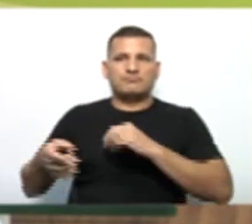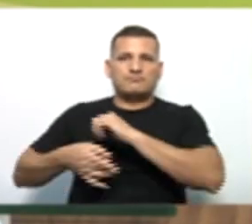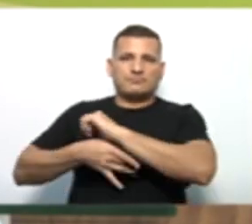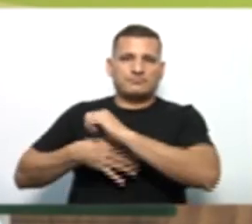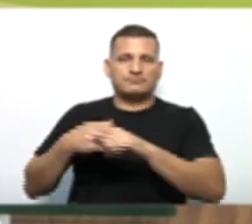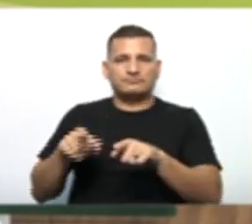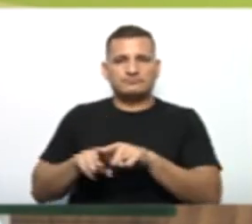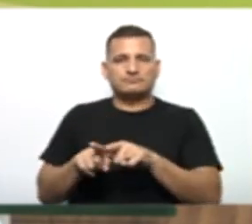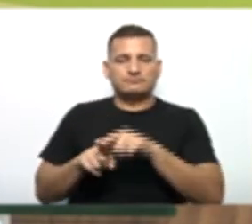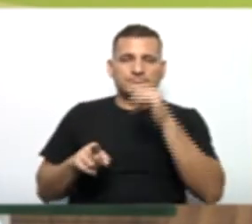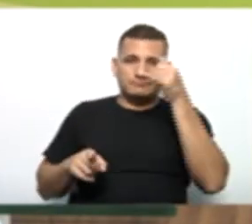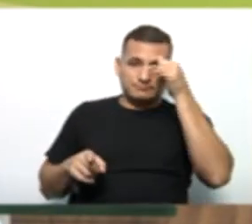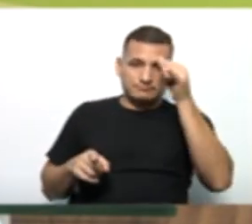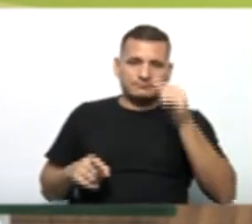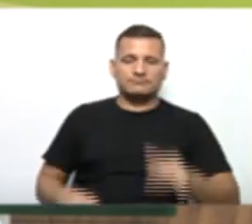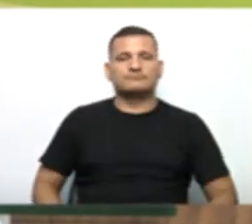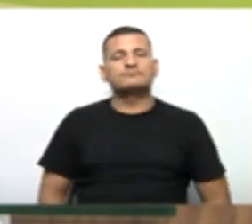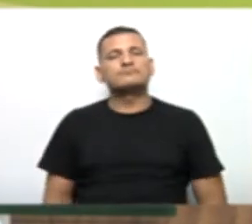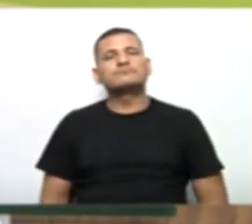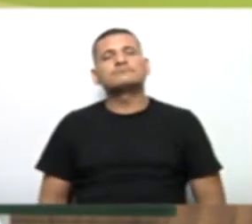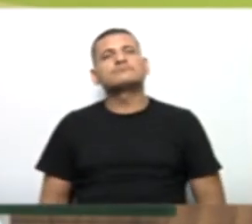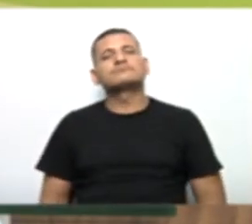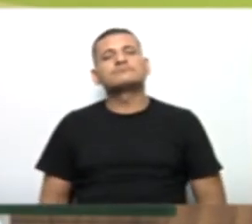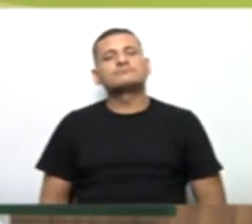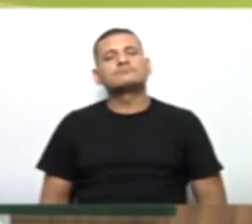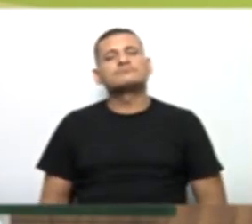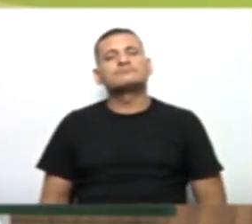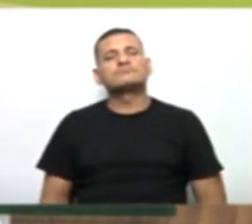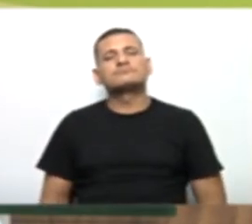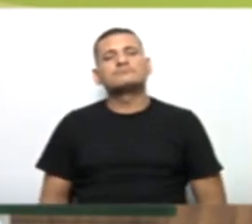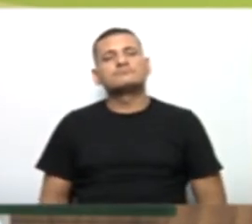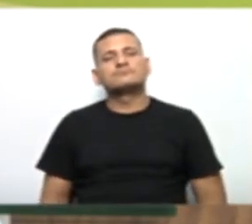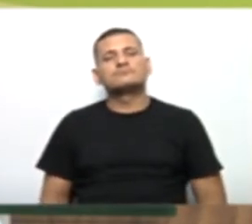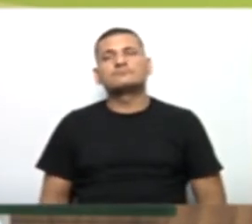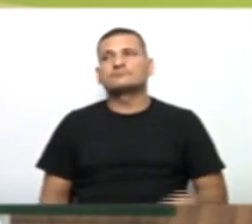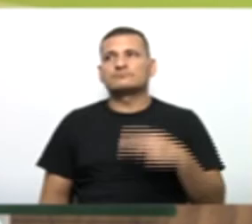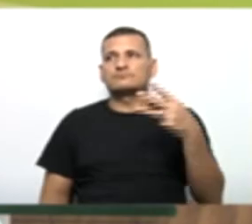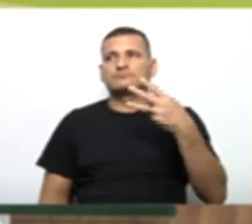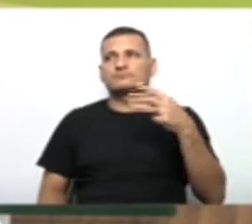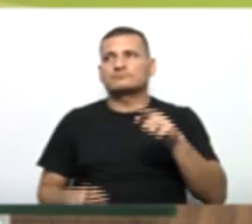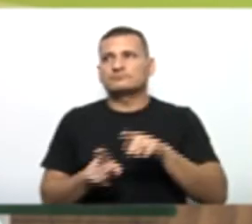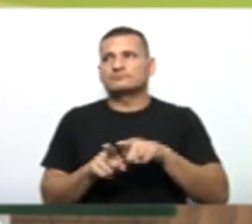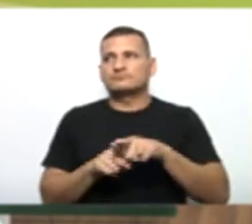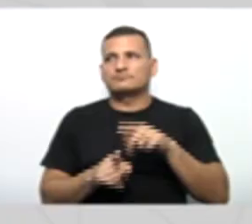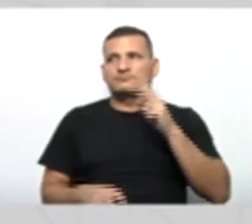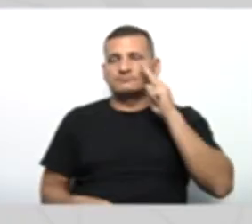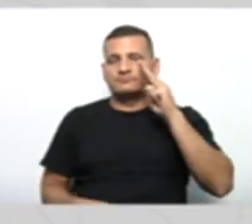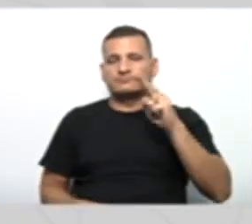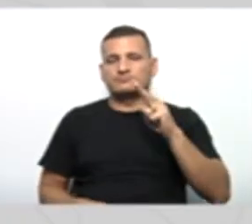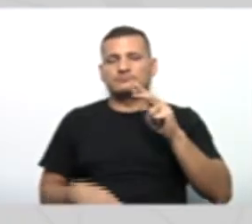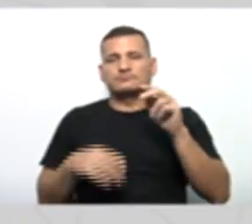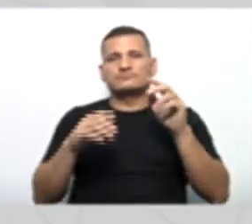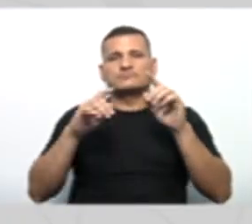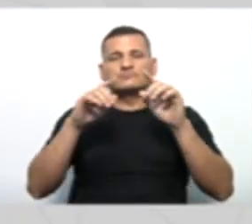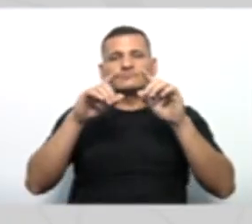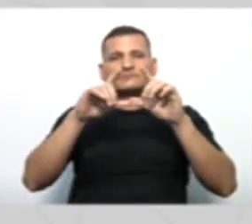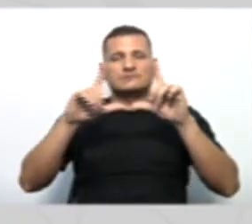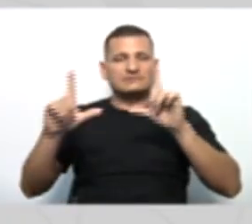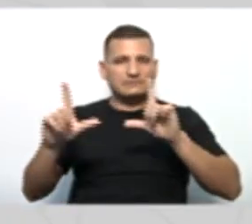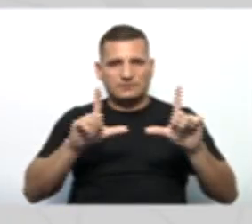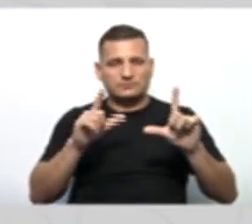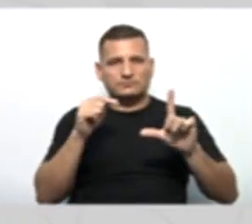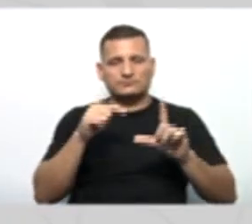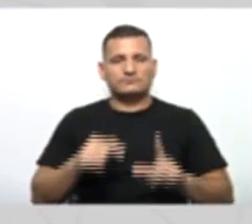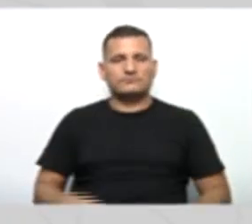e assim por diante é oi e a terceira parte também podemos ver muito light o que